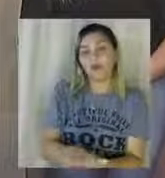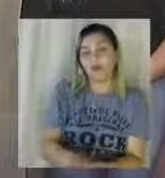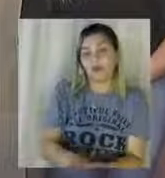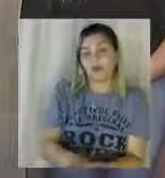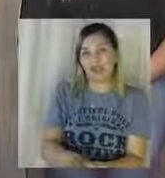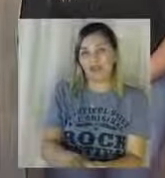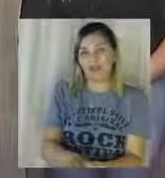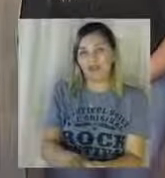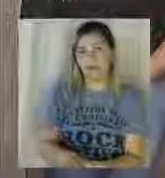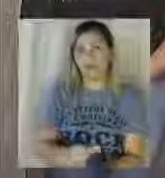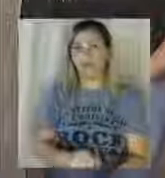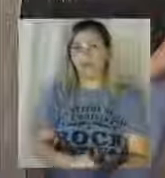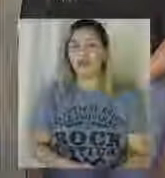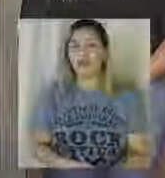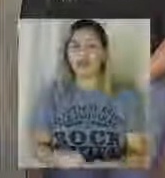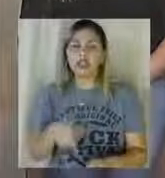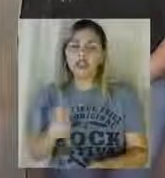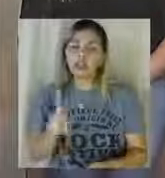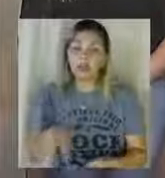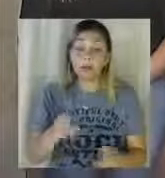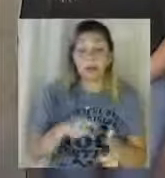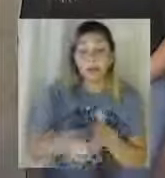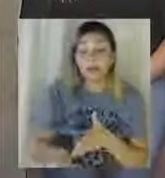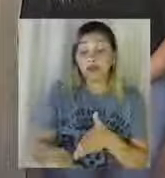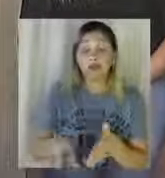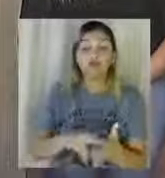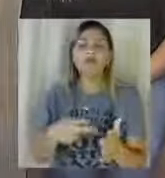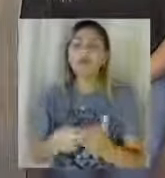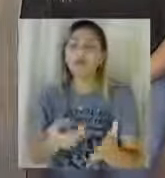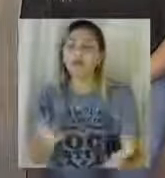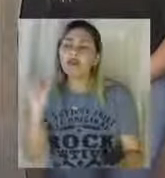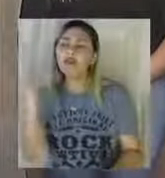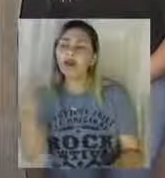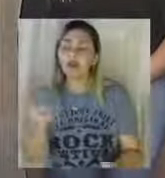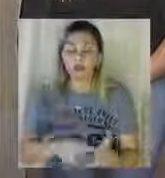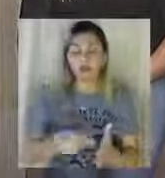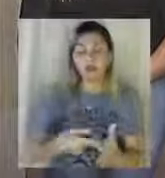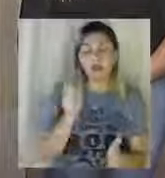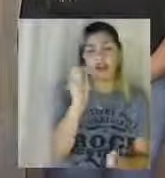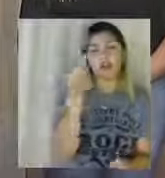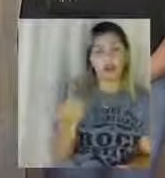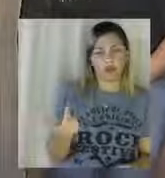eu sempre perguntava o significado das coisas, das palavras.